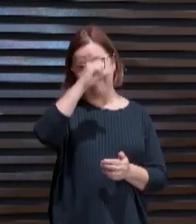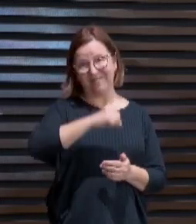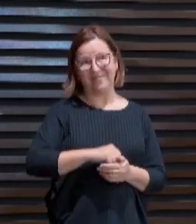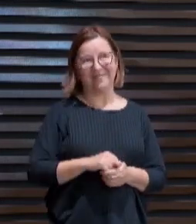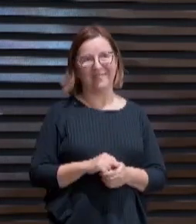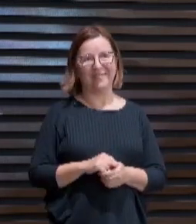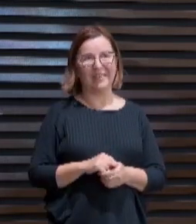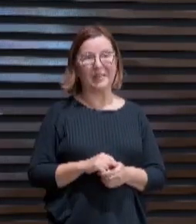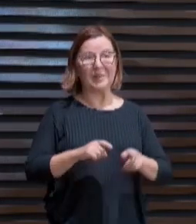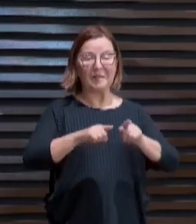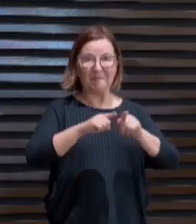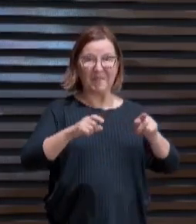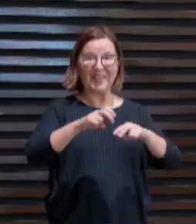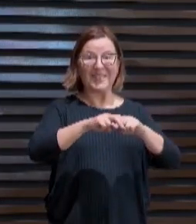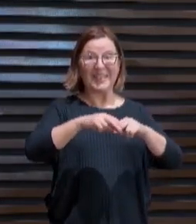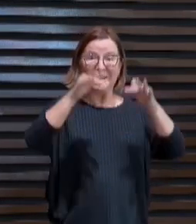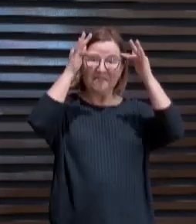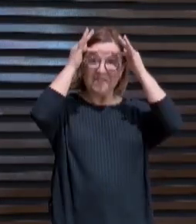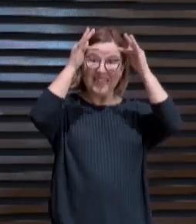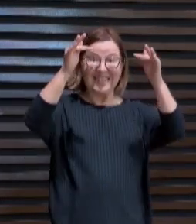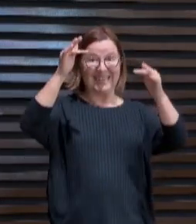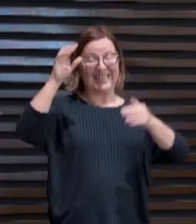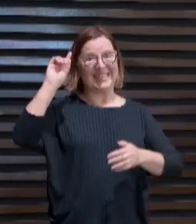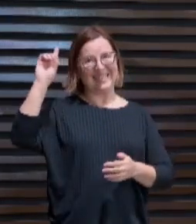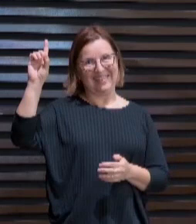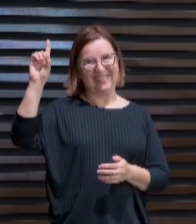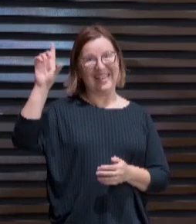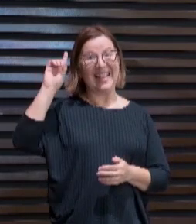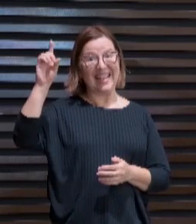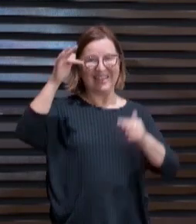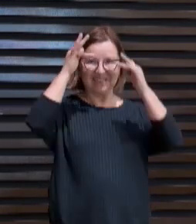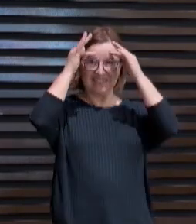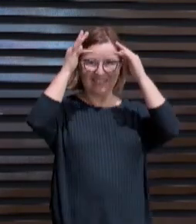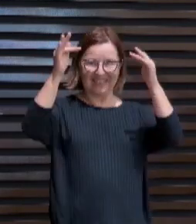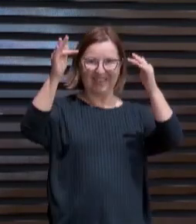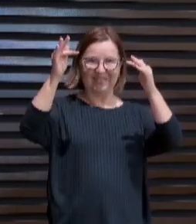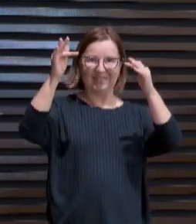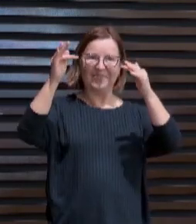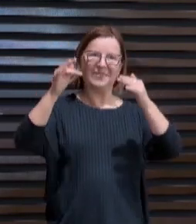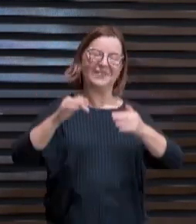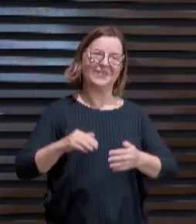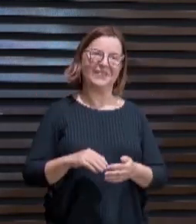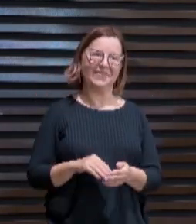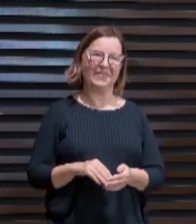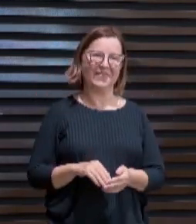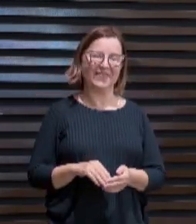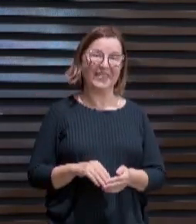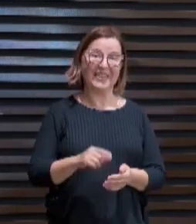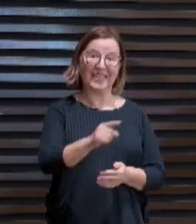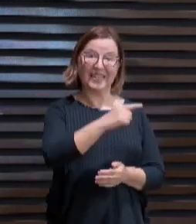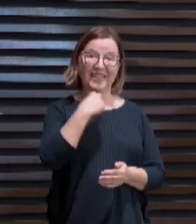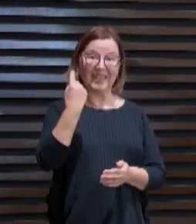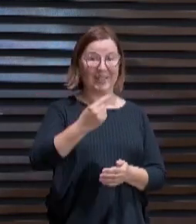à fidelidade de Deus. Por Ele ser fiel e Ele habitar em mim, nós somos